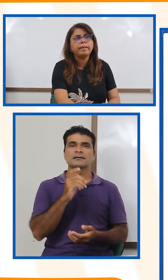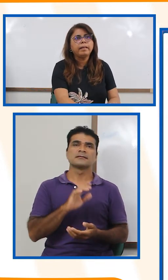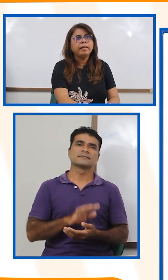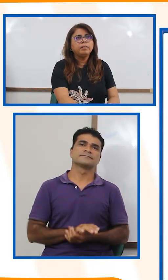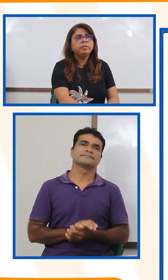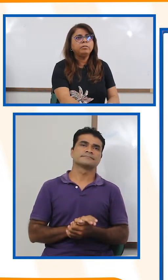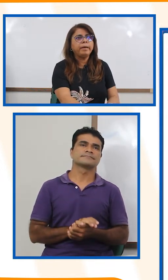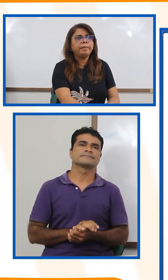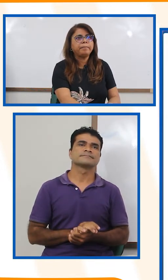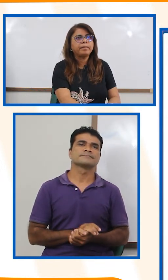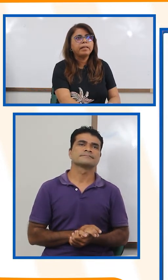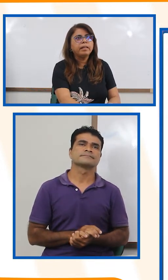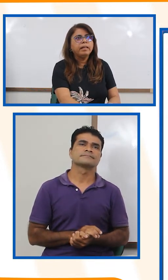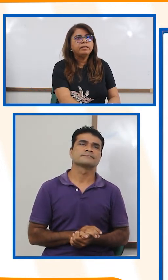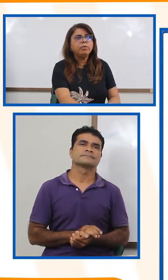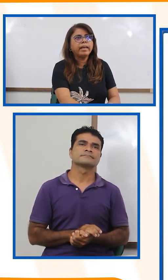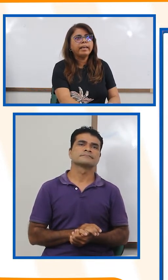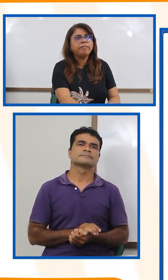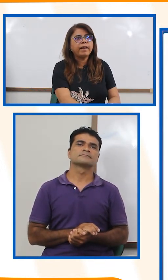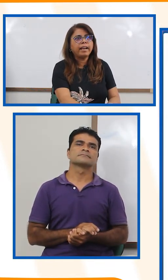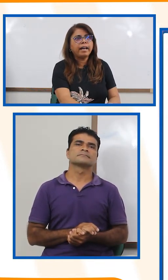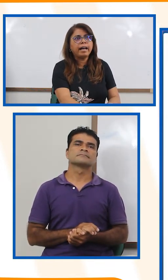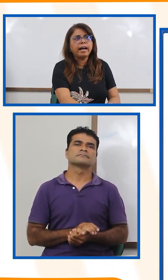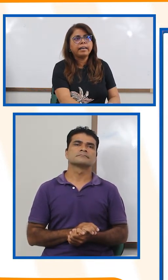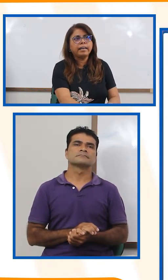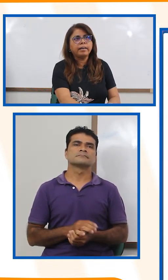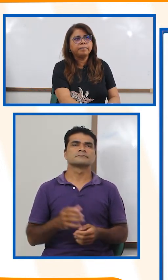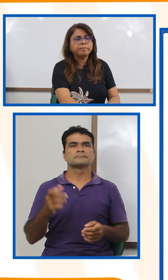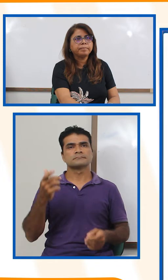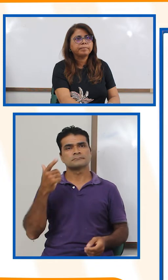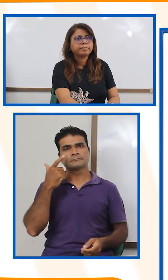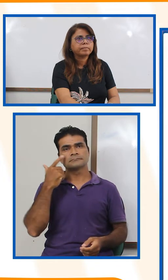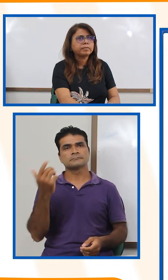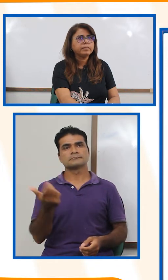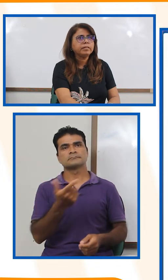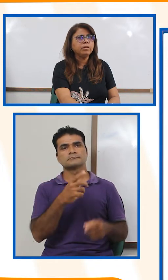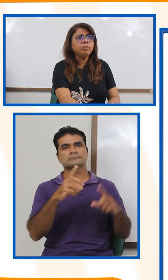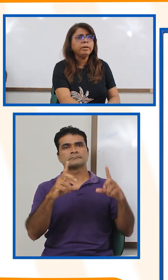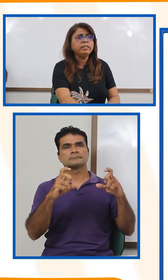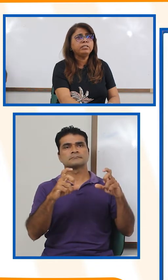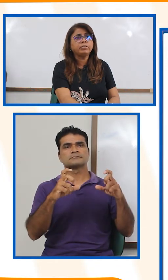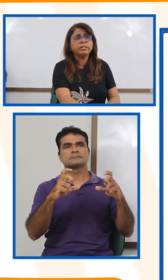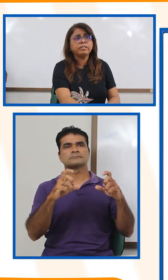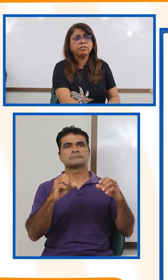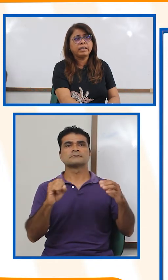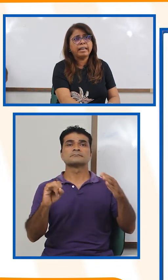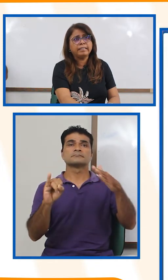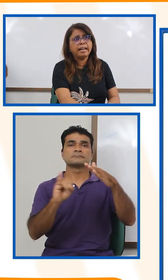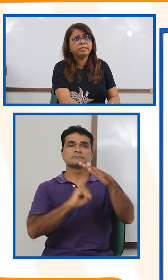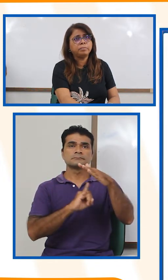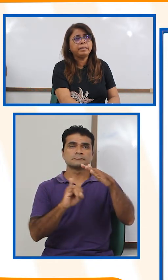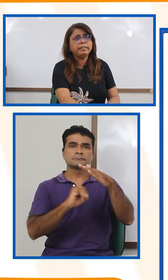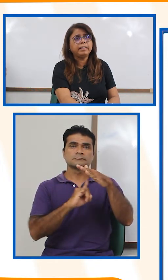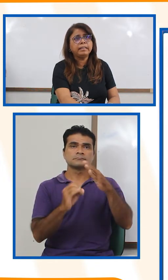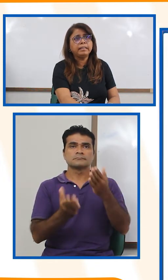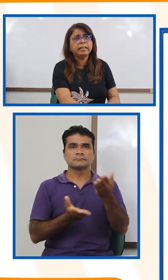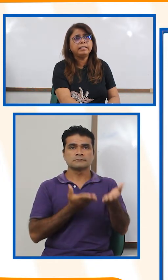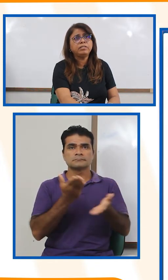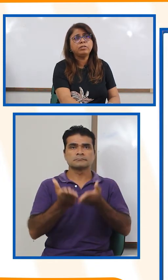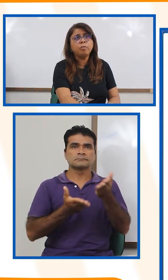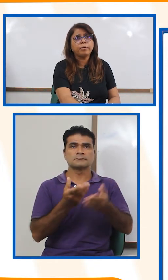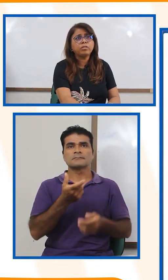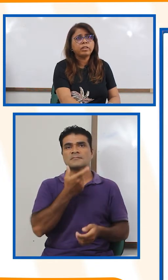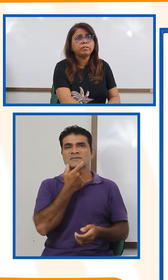lá. Muito bem. Então, o que que fala aqui? Uma instituição de caridade